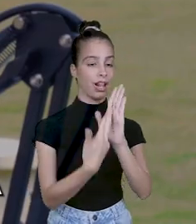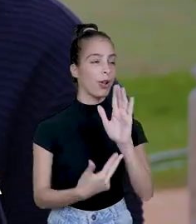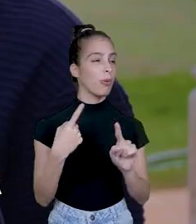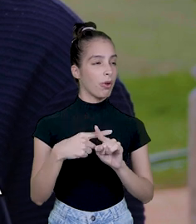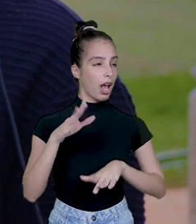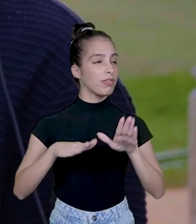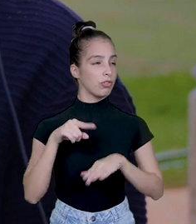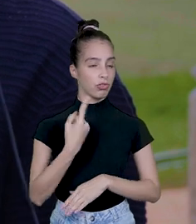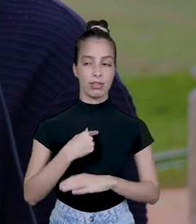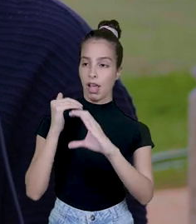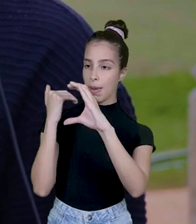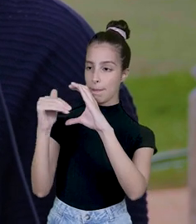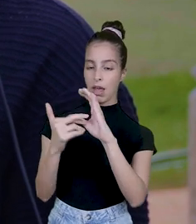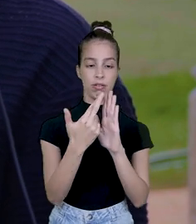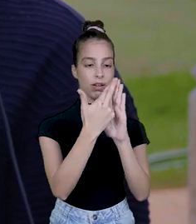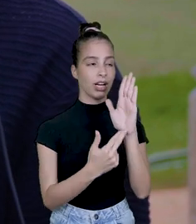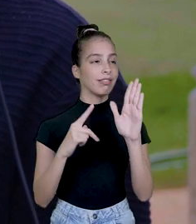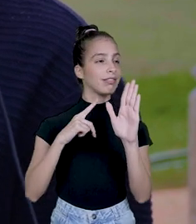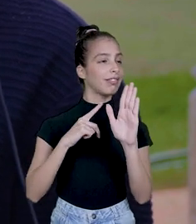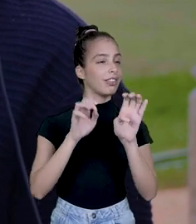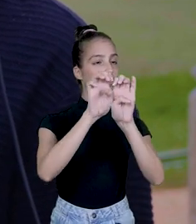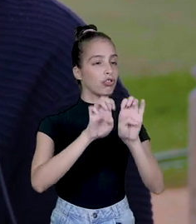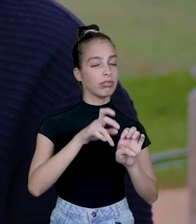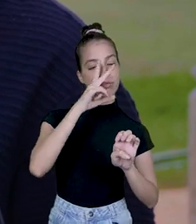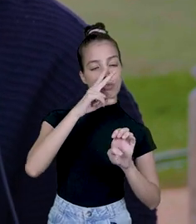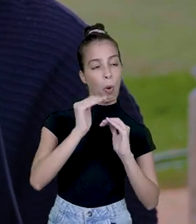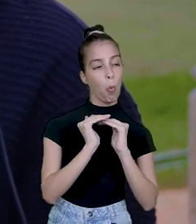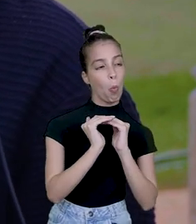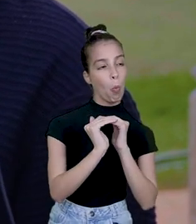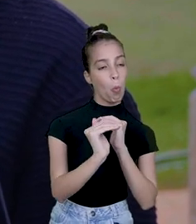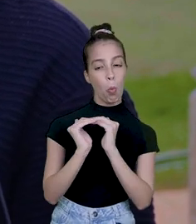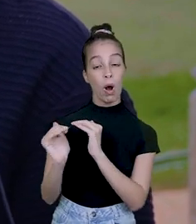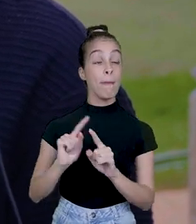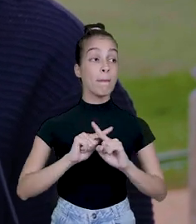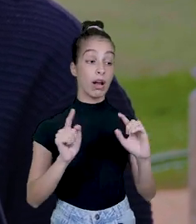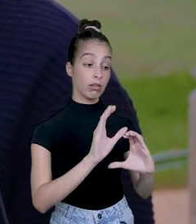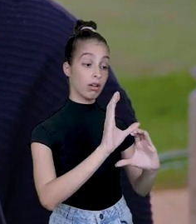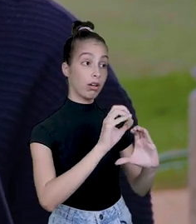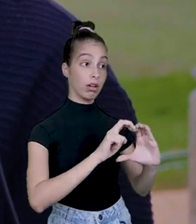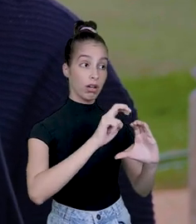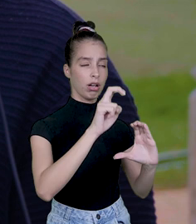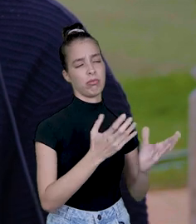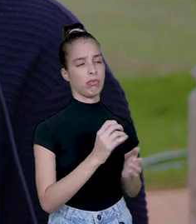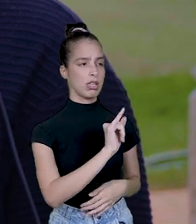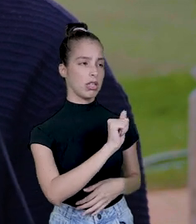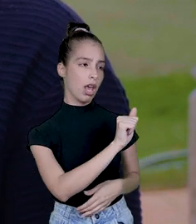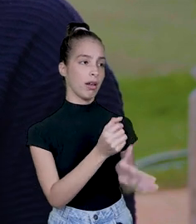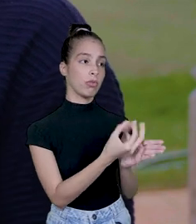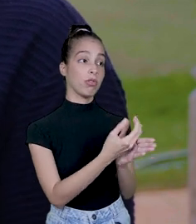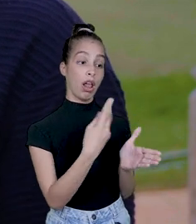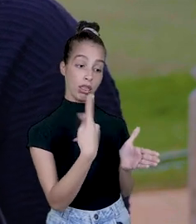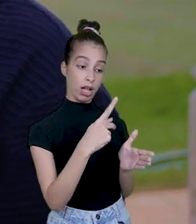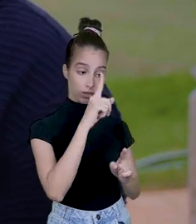engessada a gente tem um elemento de aleatoriedade que que faz a criatividade da Inteligência Artificial Então existe